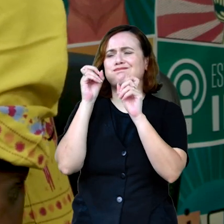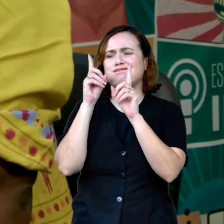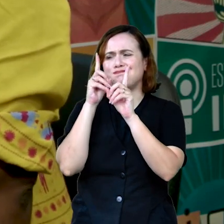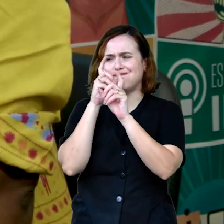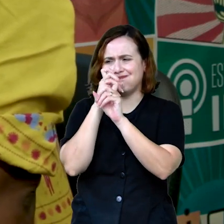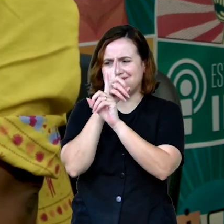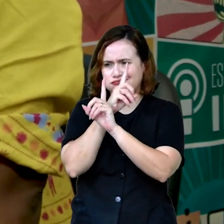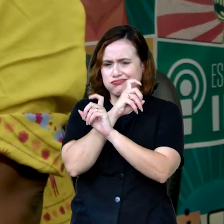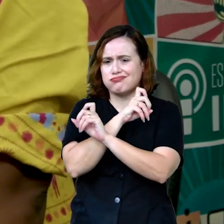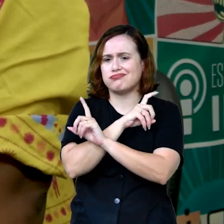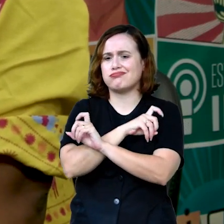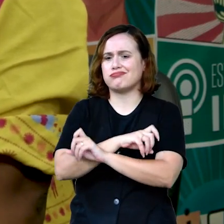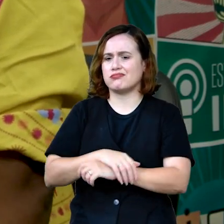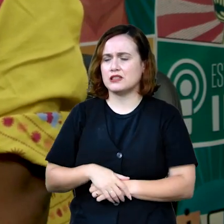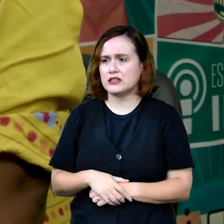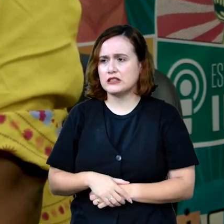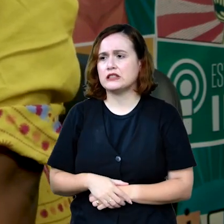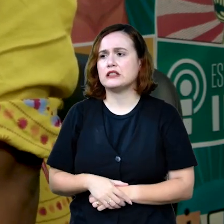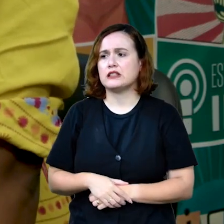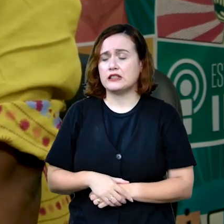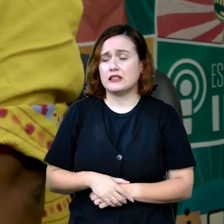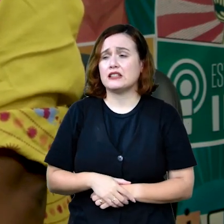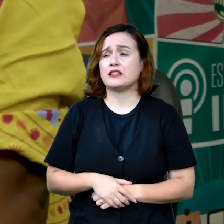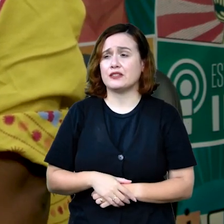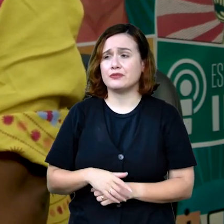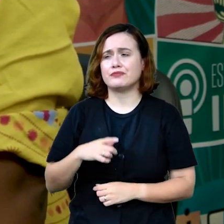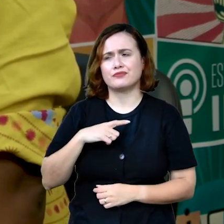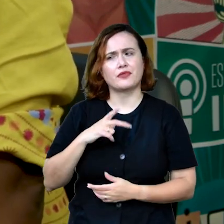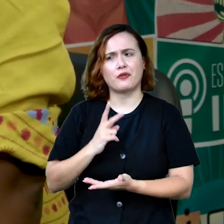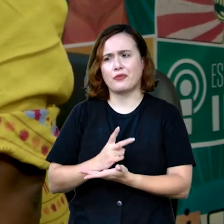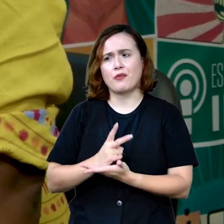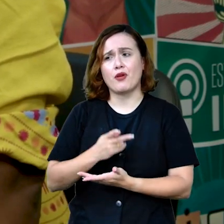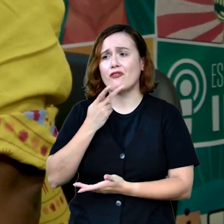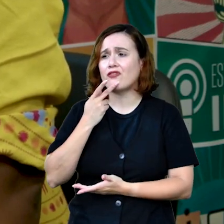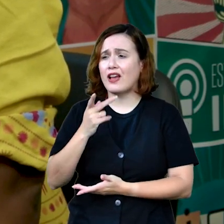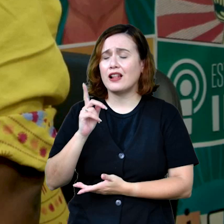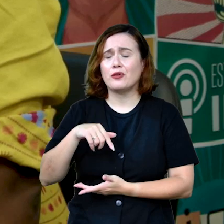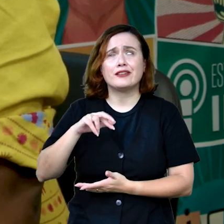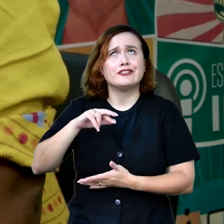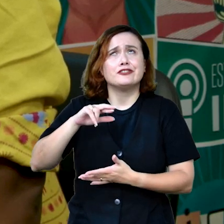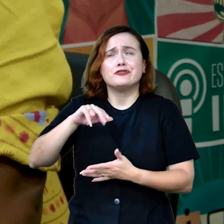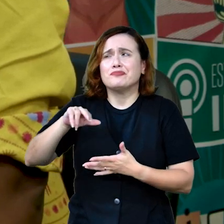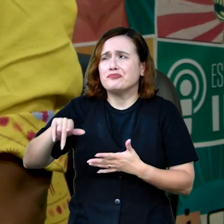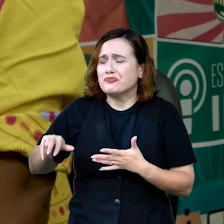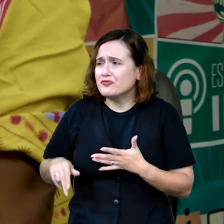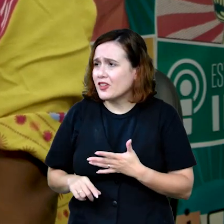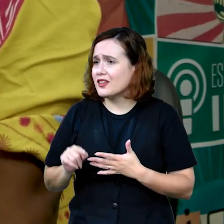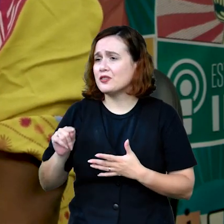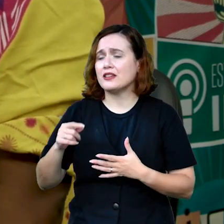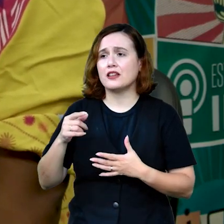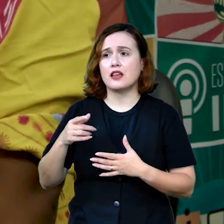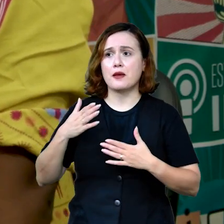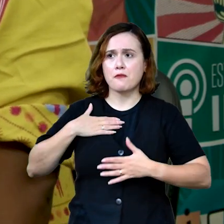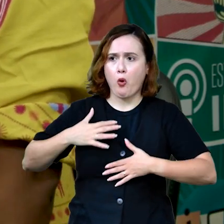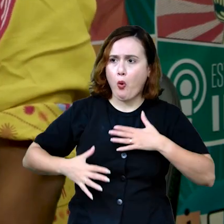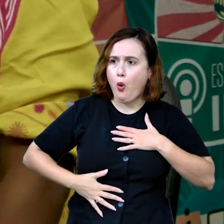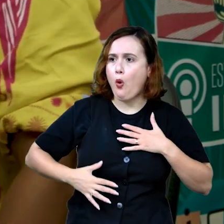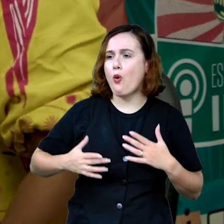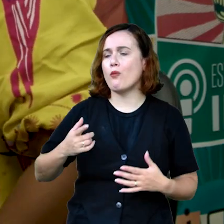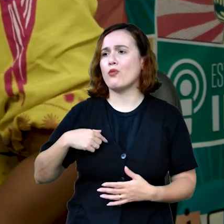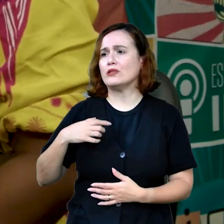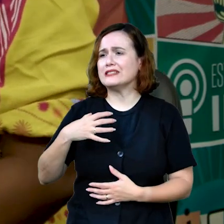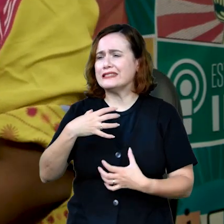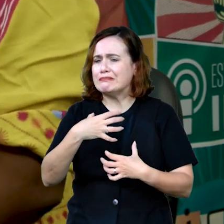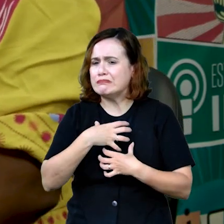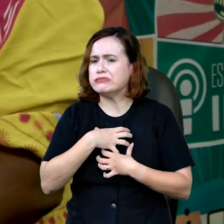de ser colocado em pauta. Eu sempre falo que não foi fácil em vários níveis, físico,